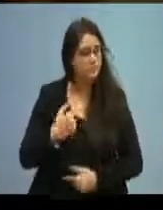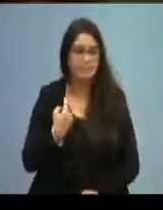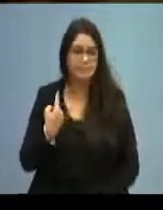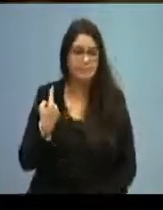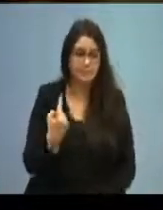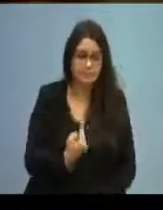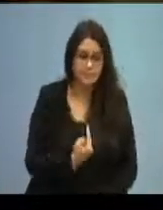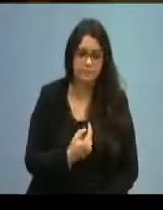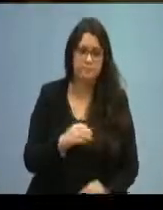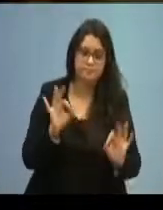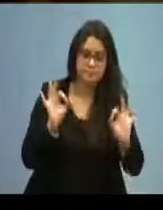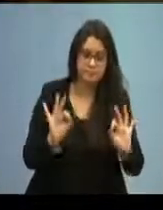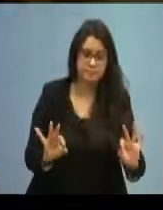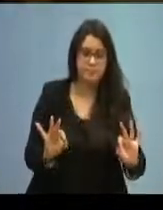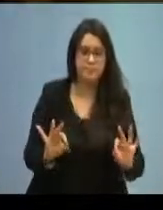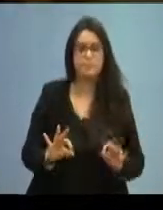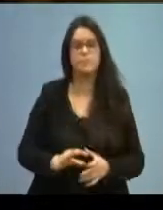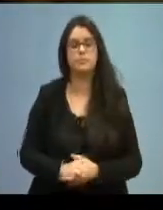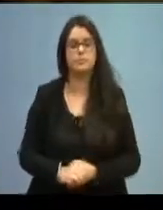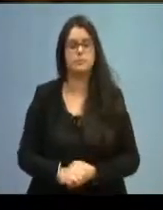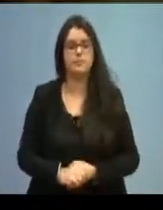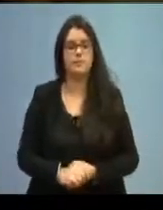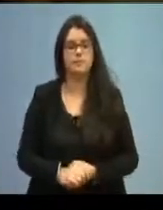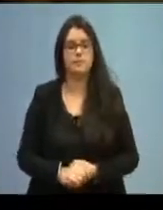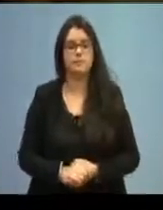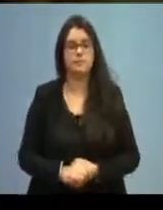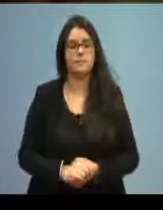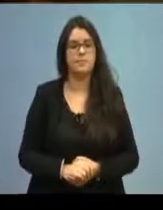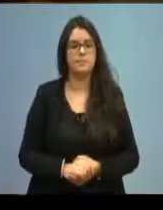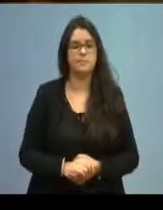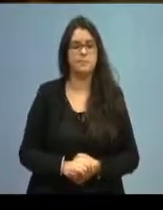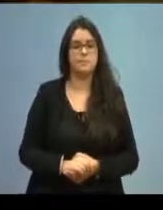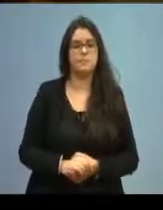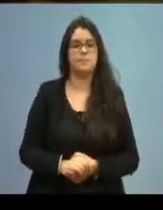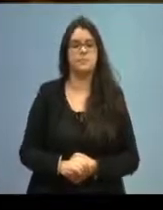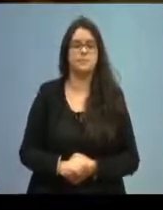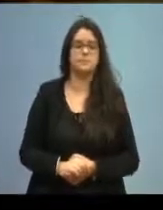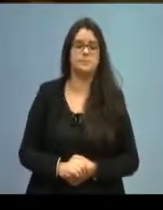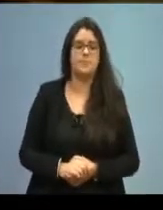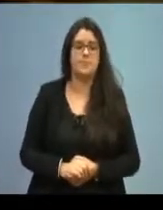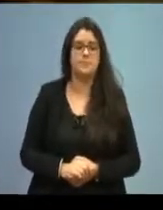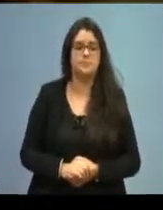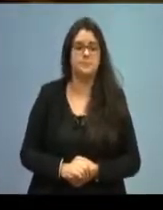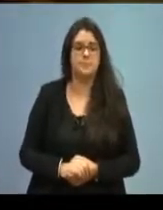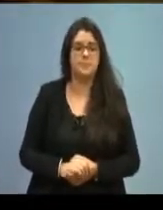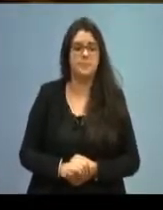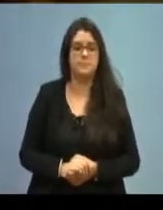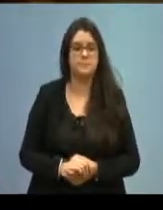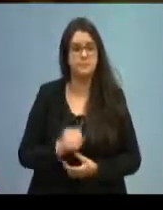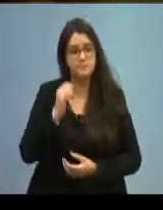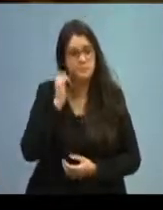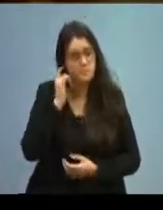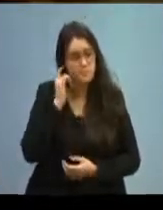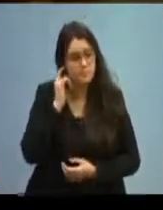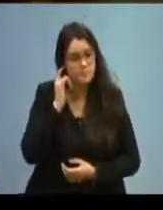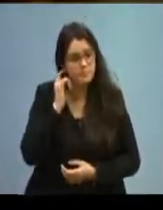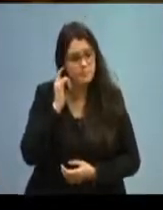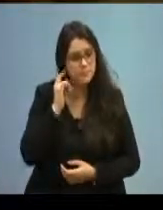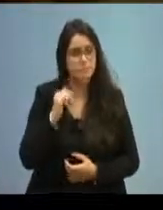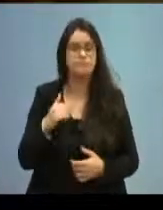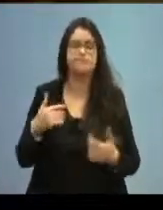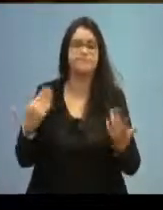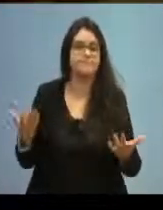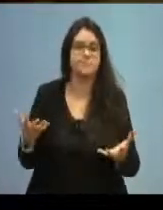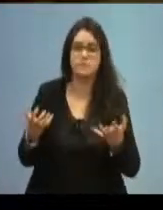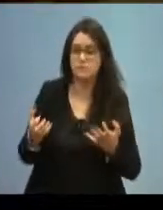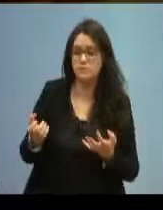possível. Quem dera que a gente pudesse ter hoje instrumentos que tivessem sido aplicados,